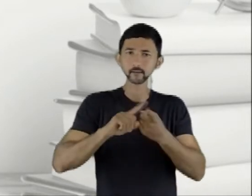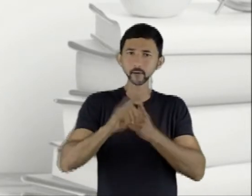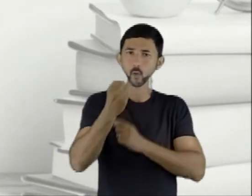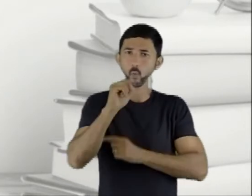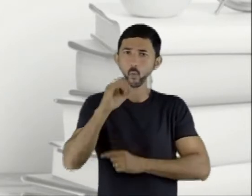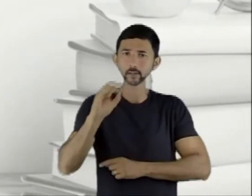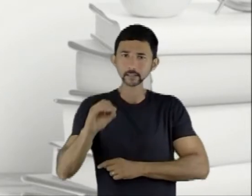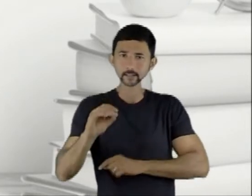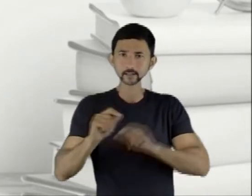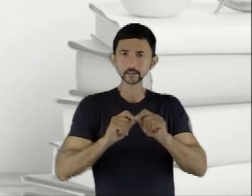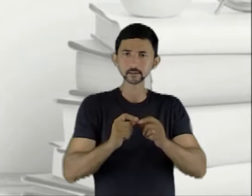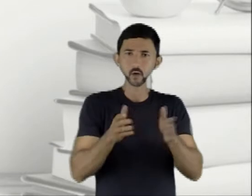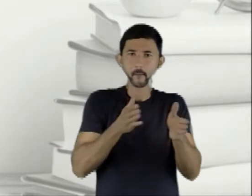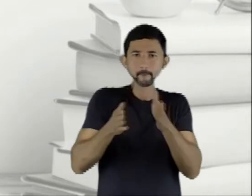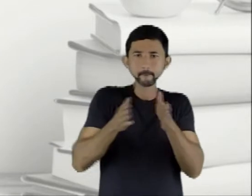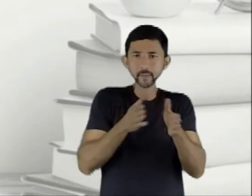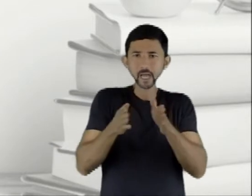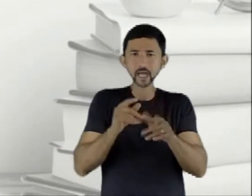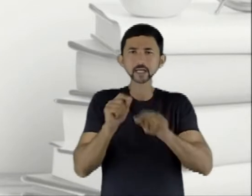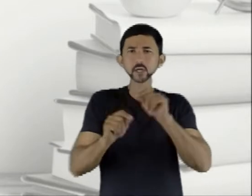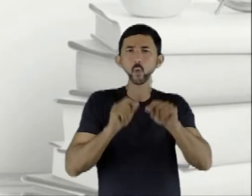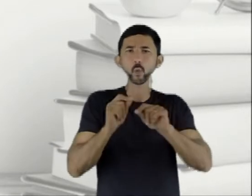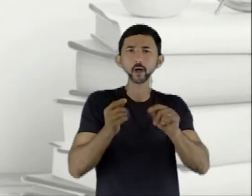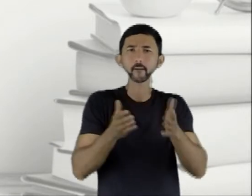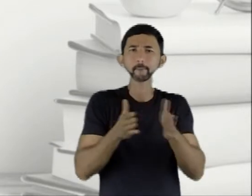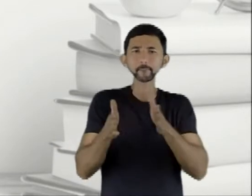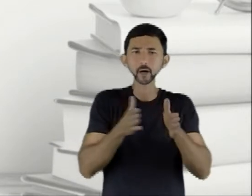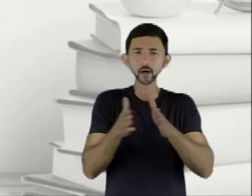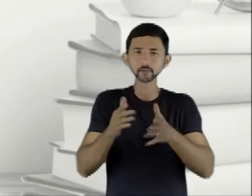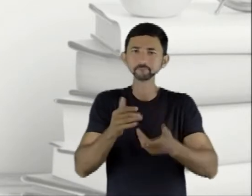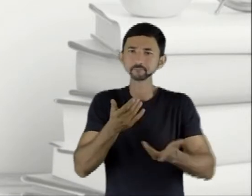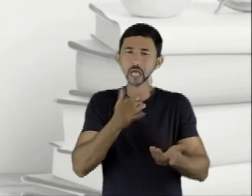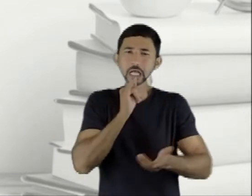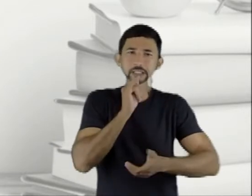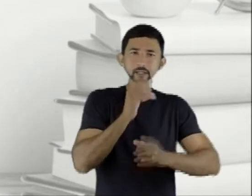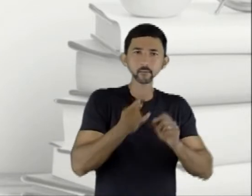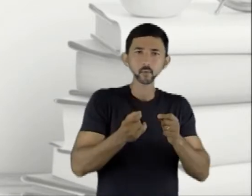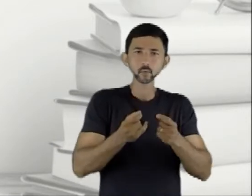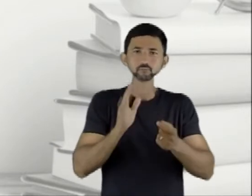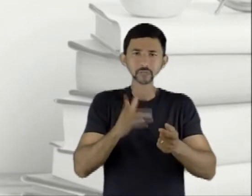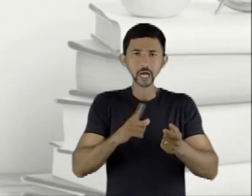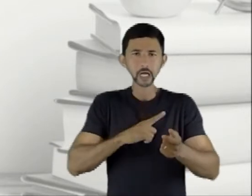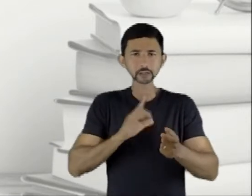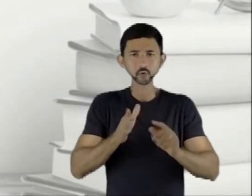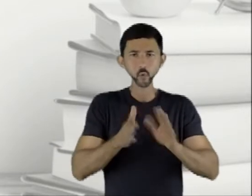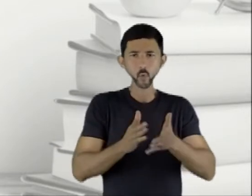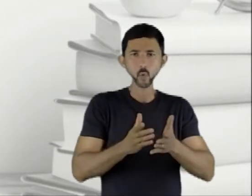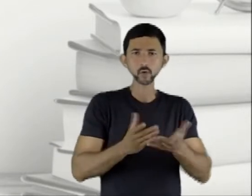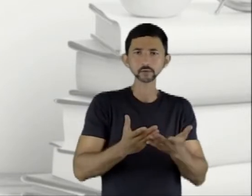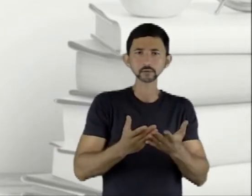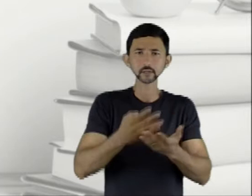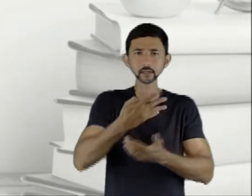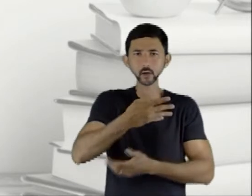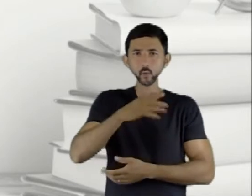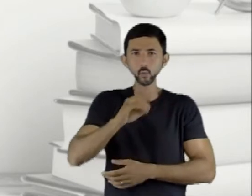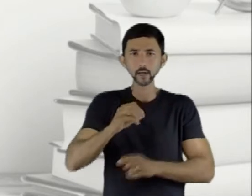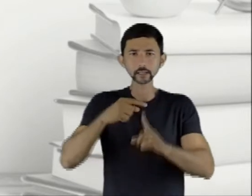gente tira a média aritmética deles, certo? Você pode já ter feito 40 mais